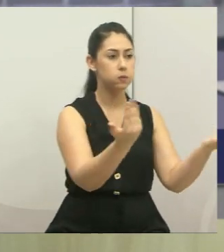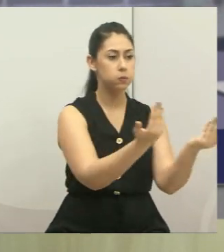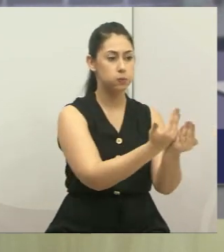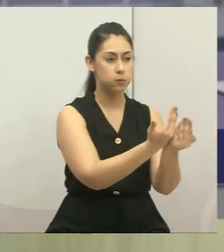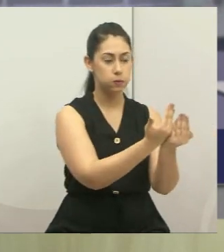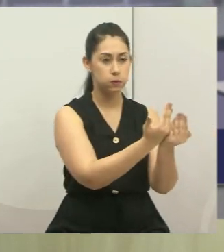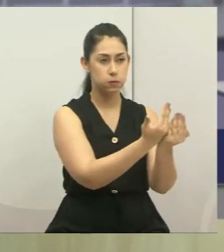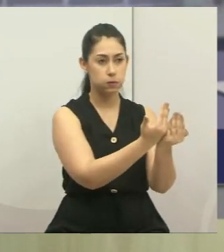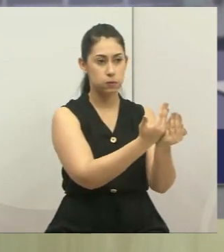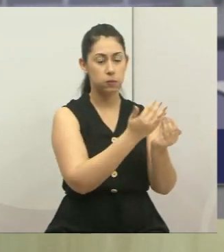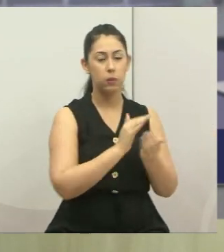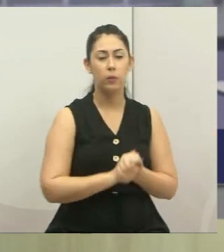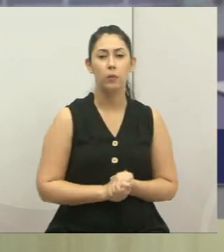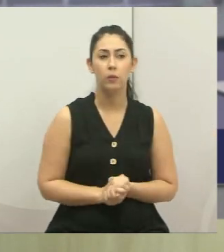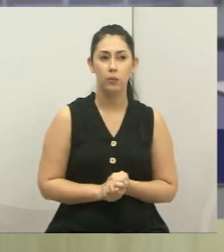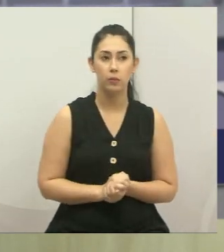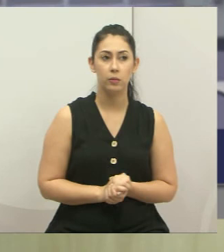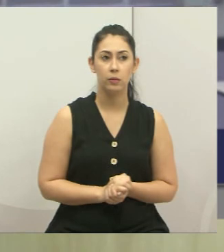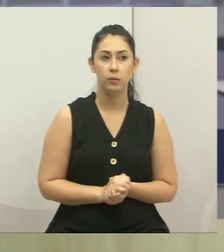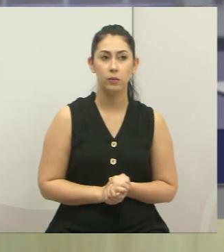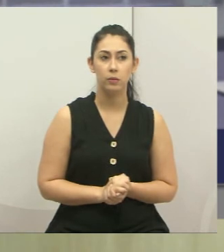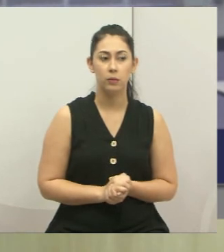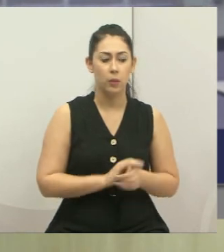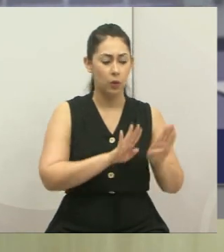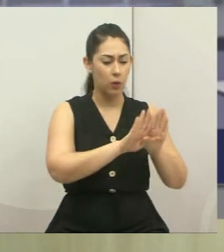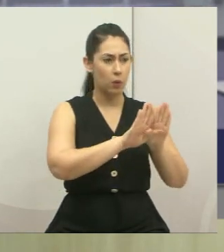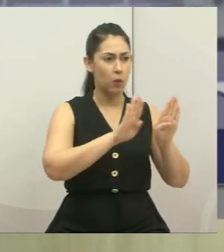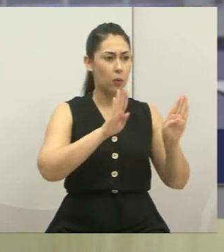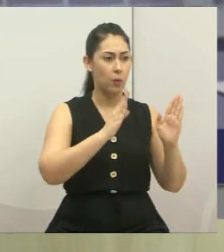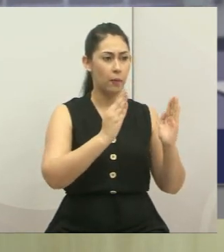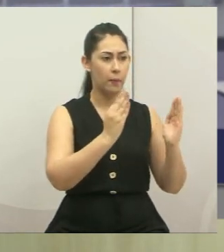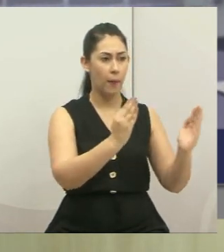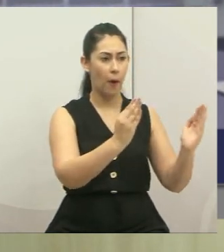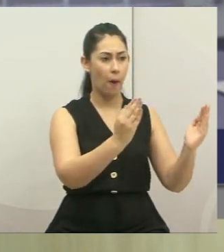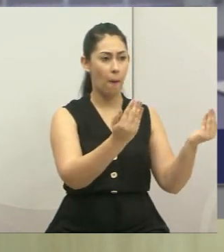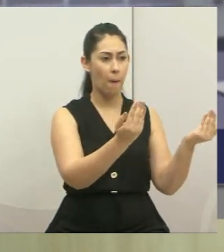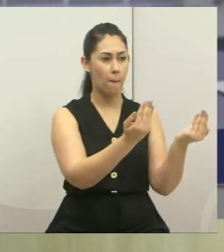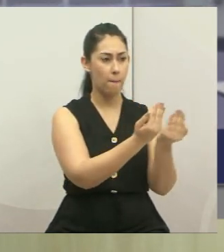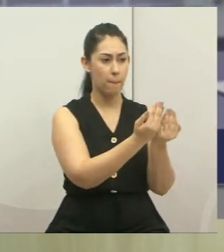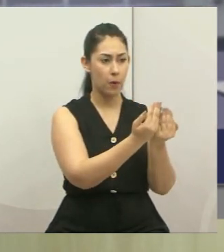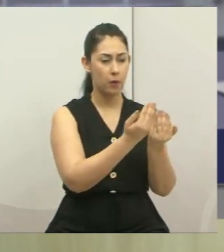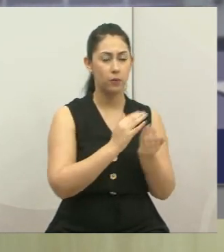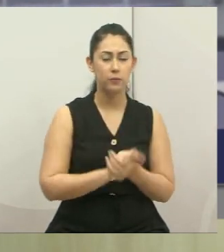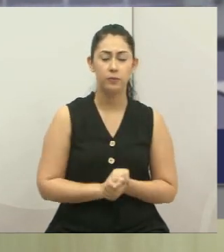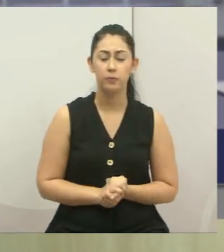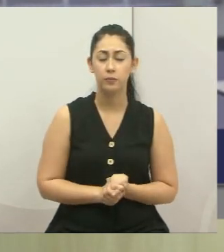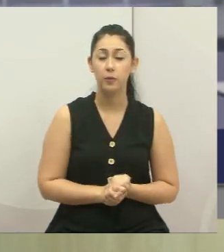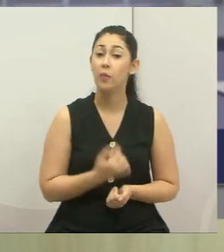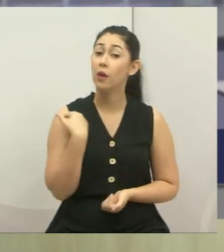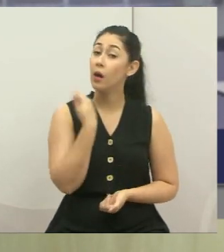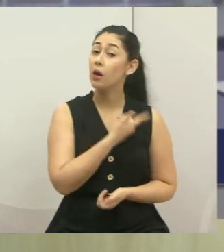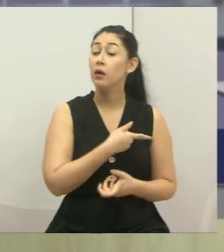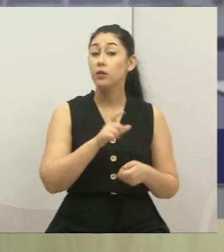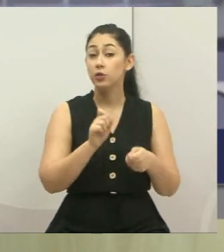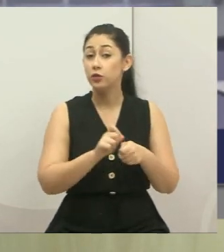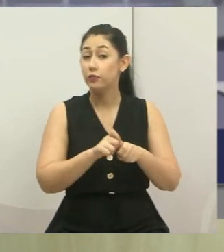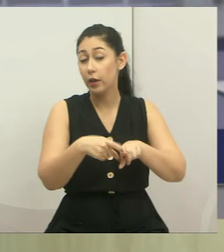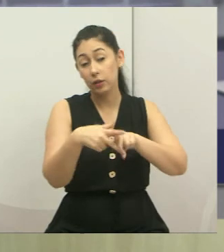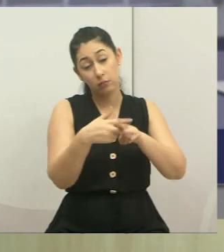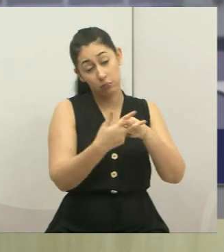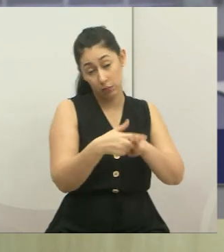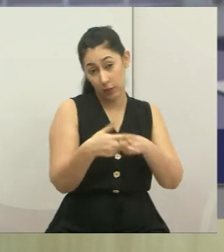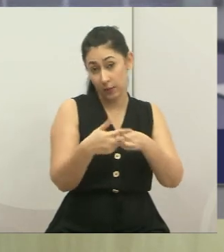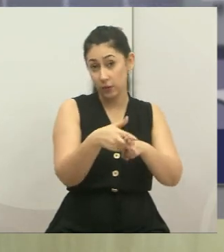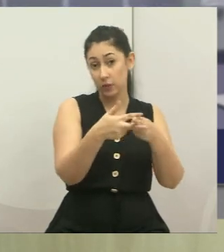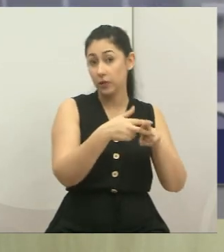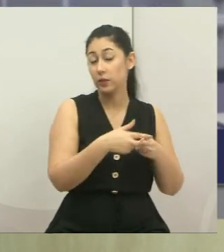e um fechamento que eu digo por alambrado, é uma área fechada, e nós realizamos a manutenção, né?